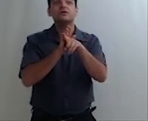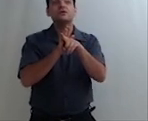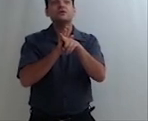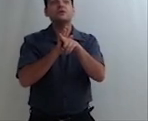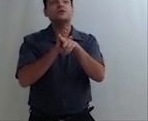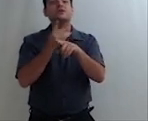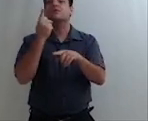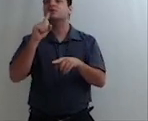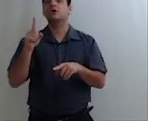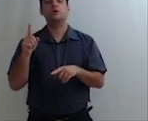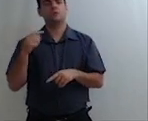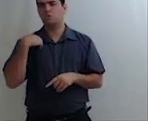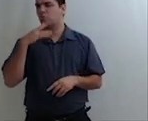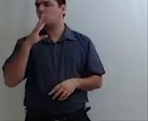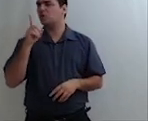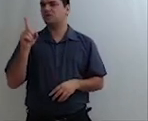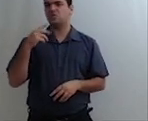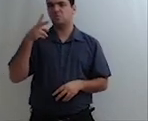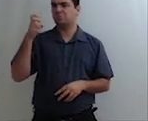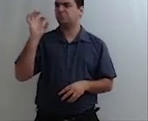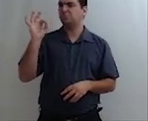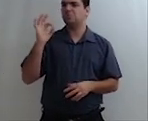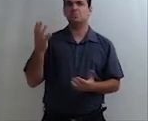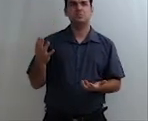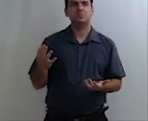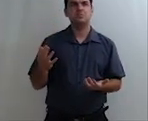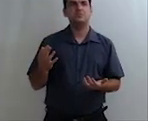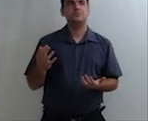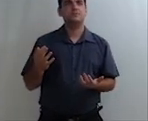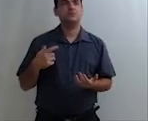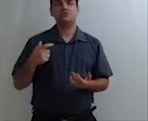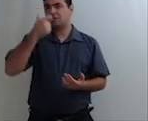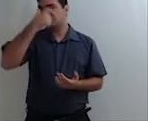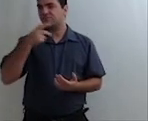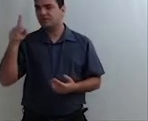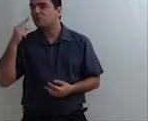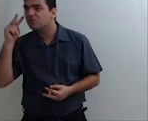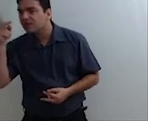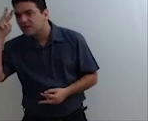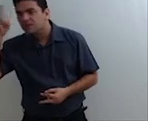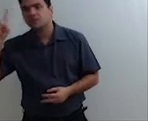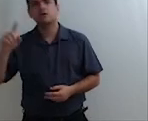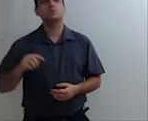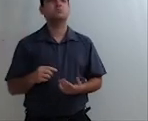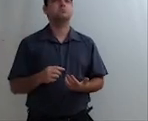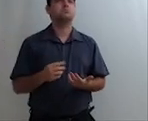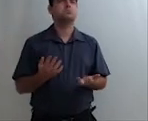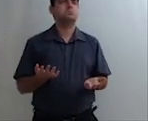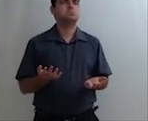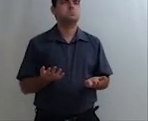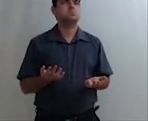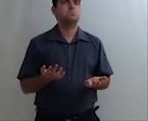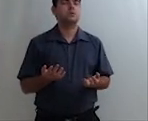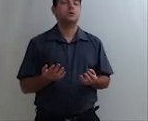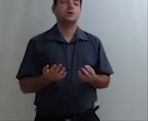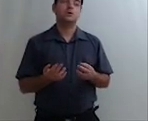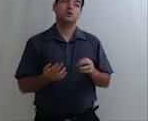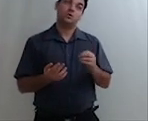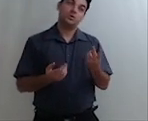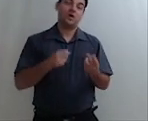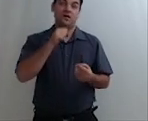Renan o reconhecimento dele não existe a a a a a vó do